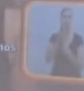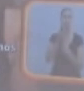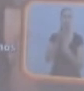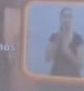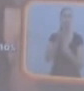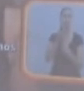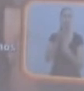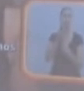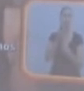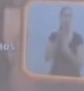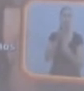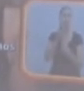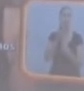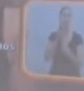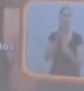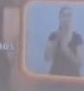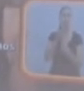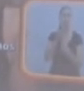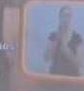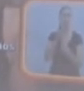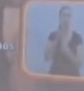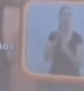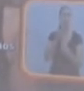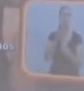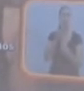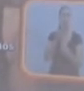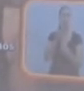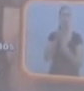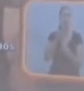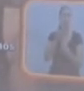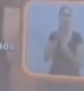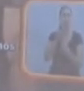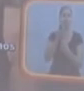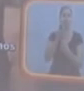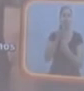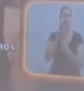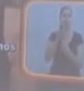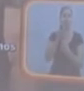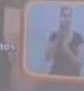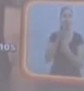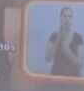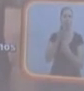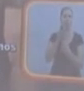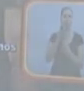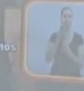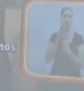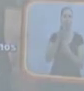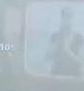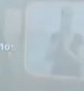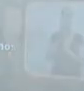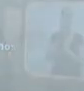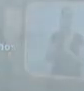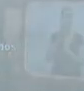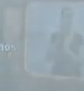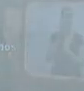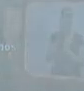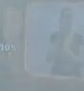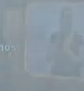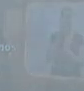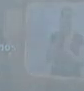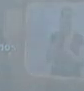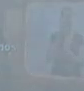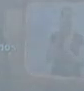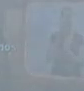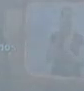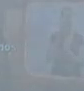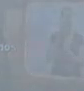E aí a Beth, depois estou continuando, então a Beth pegou esse vídeo. Só fazer a repetição do trabalho. Eu vou esse vídeo para